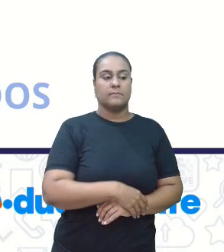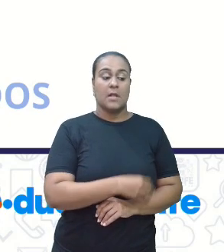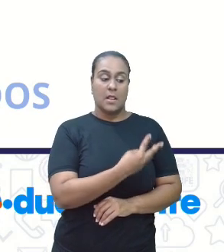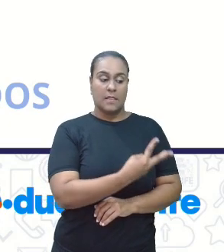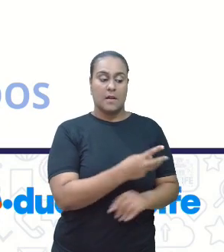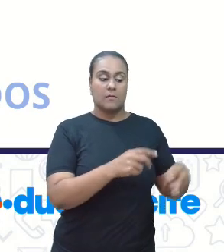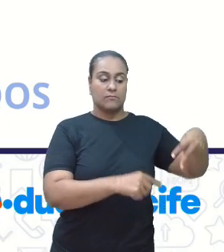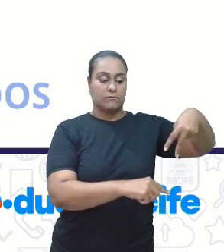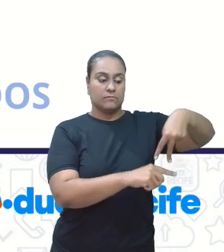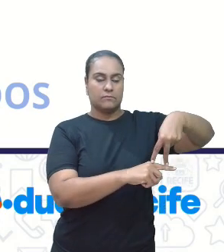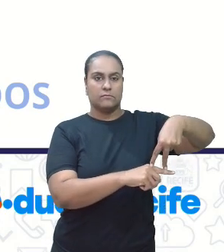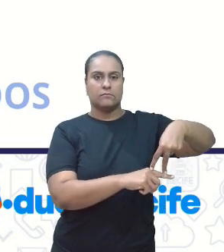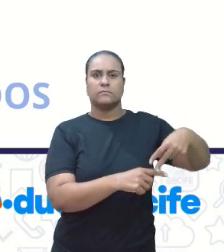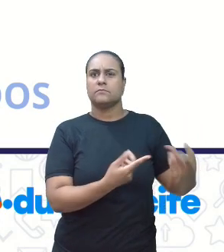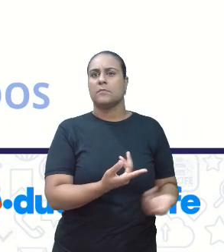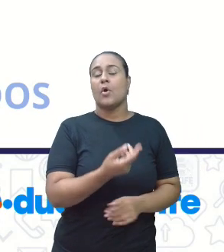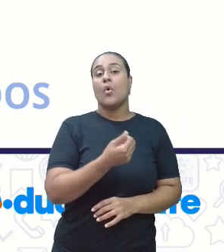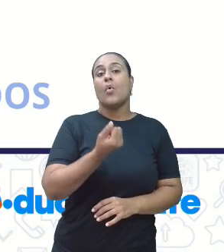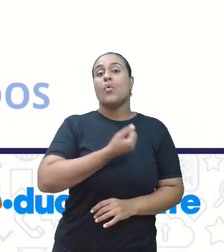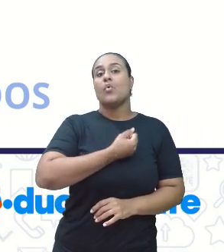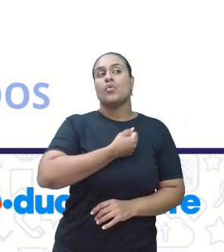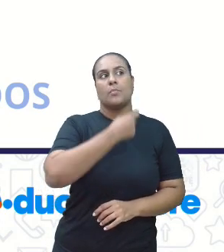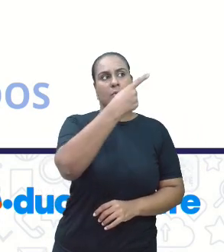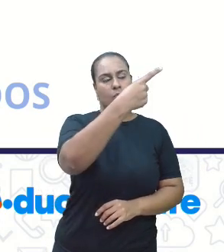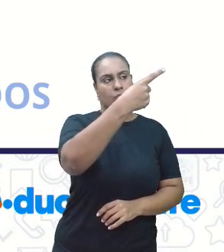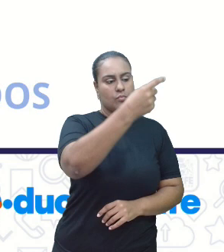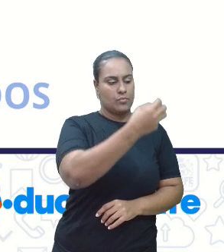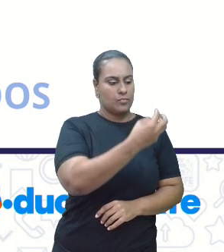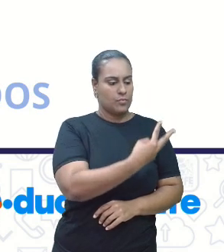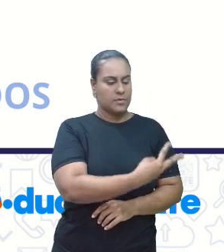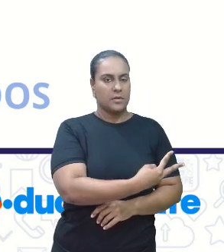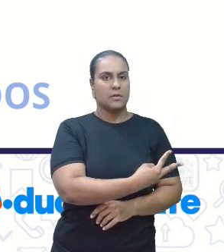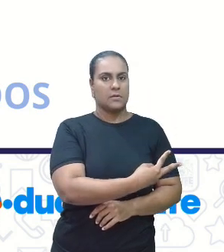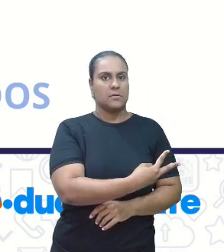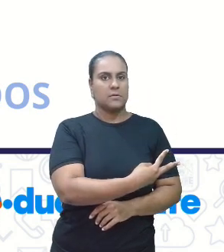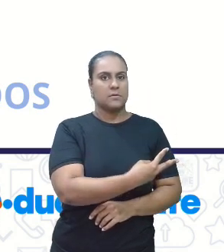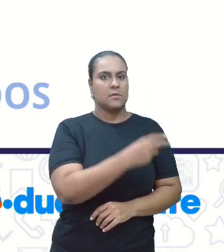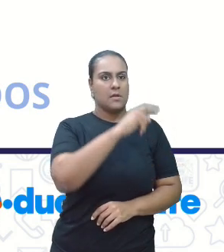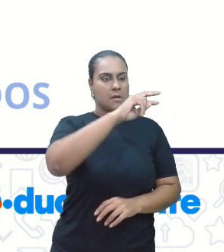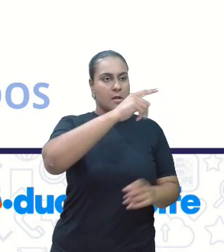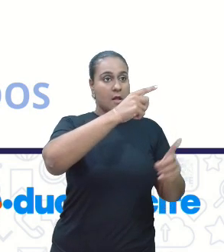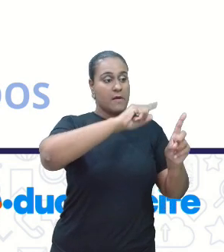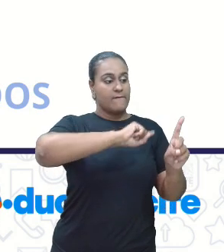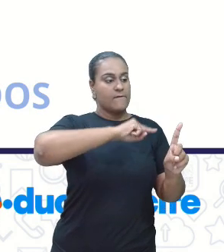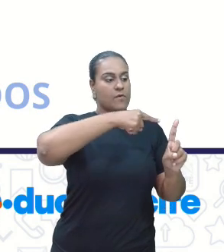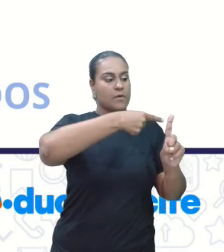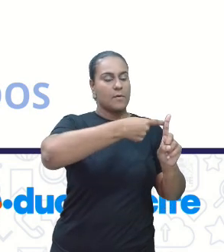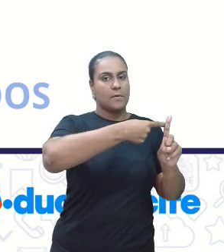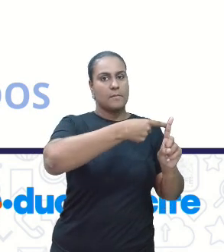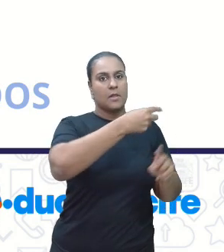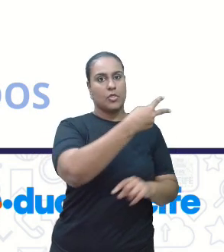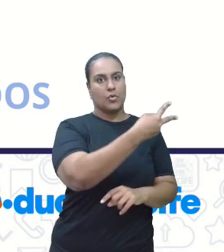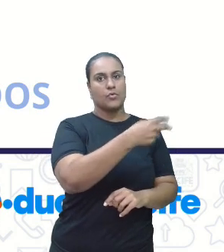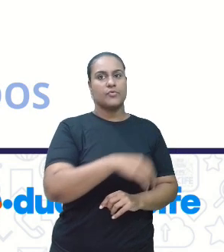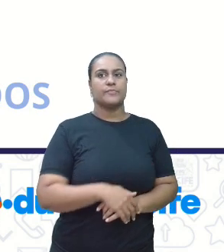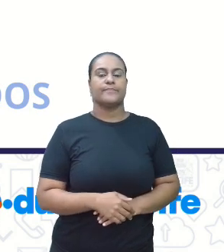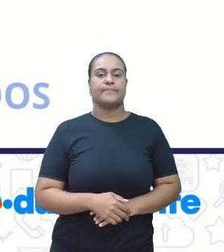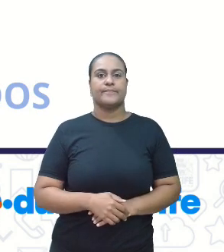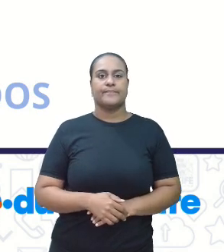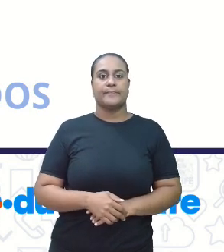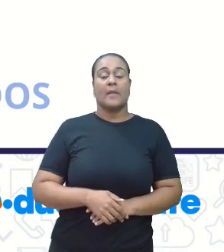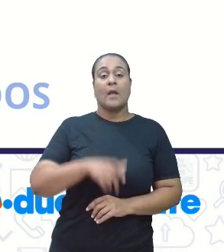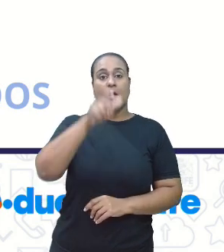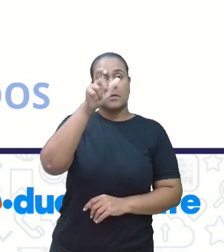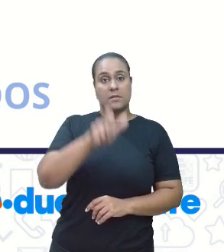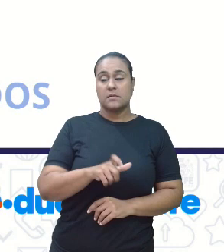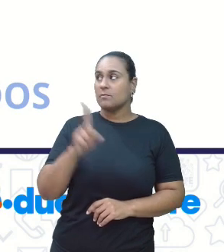lados, observa que do número 1 para o número 3, eu acrescentei 2. Na segunda posição, para